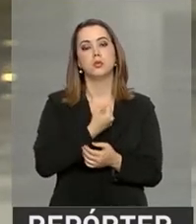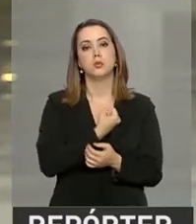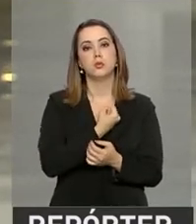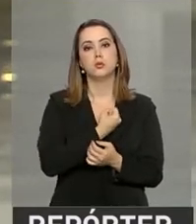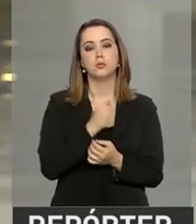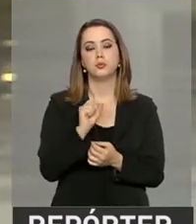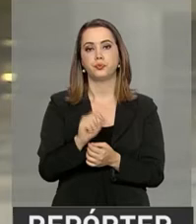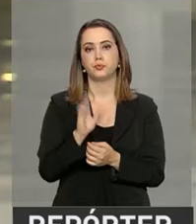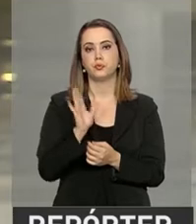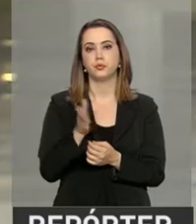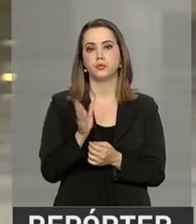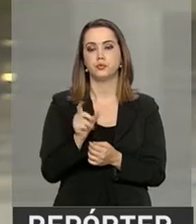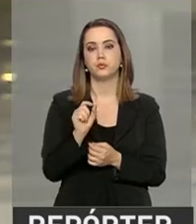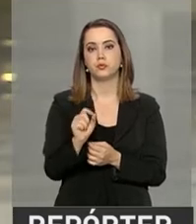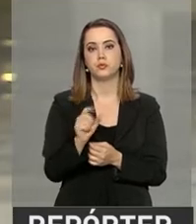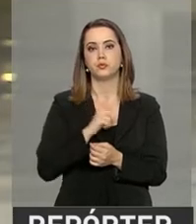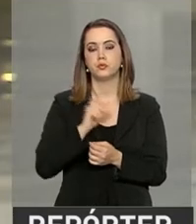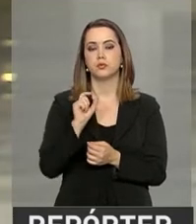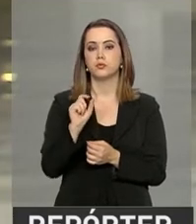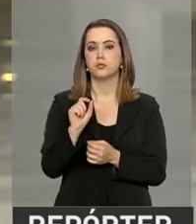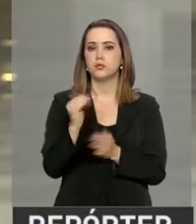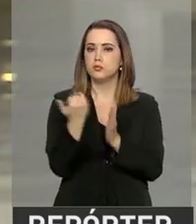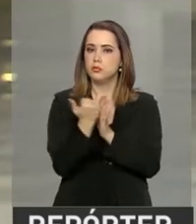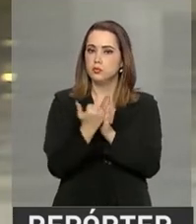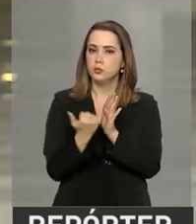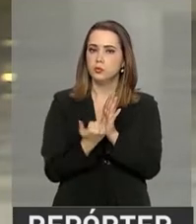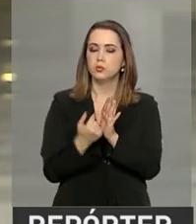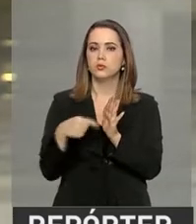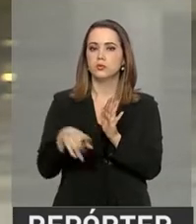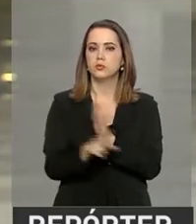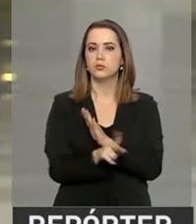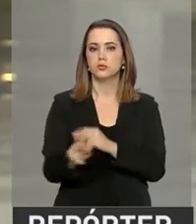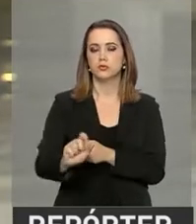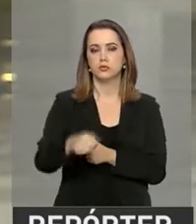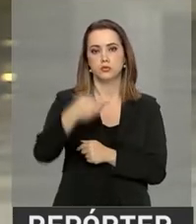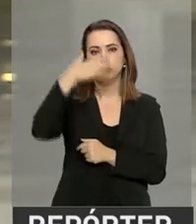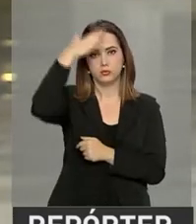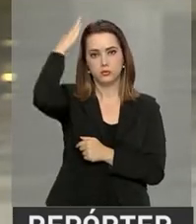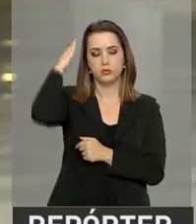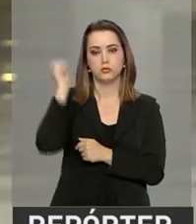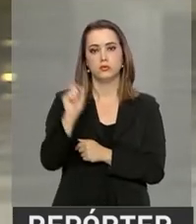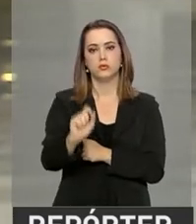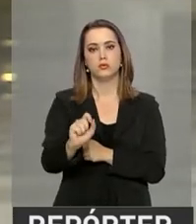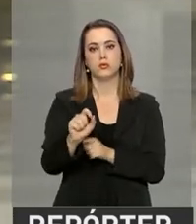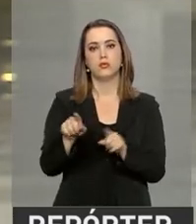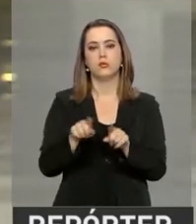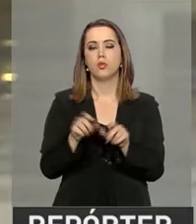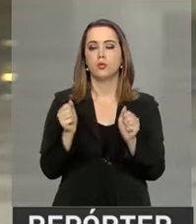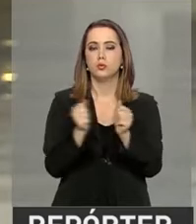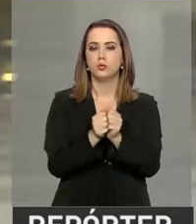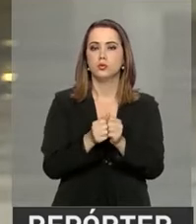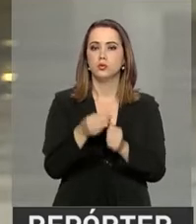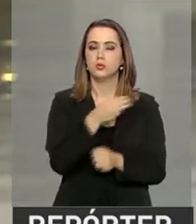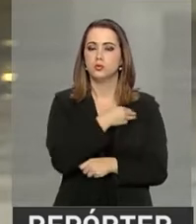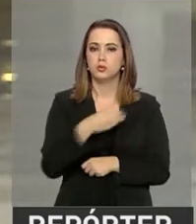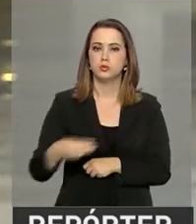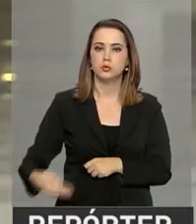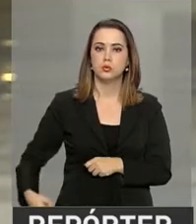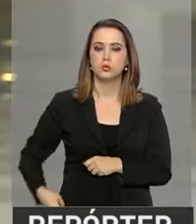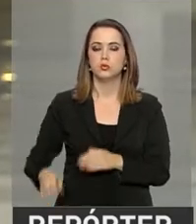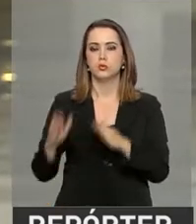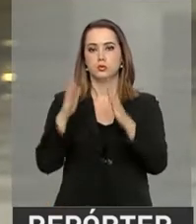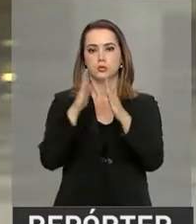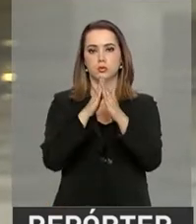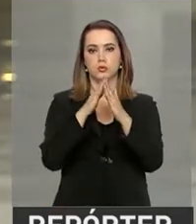orçamento já em relação à agenda do presidente em exercício nesta segunda feira michel temer e os ministros chefe da casa civil dirceu